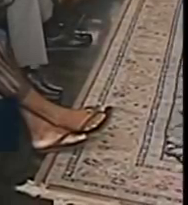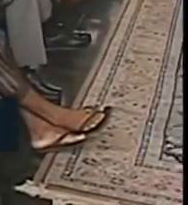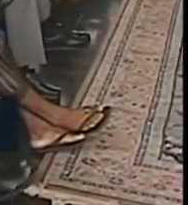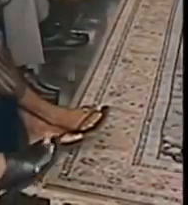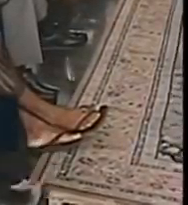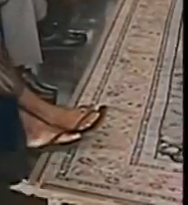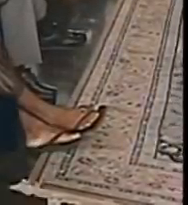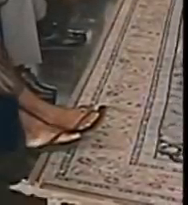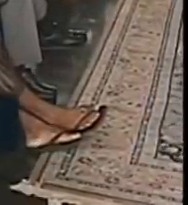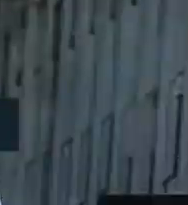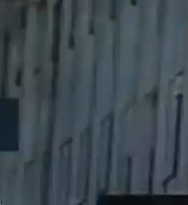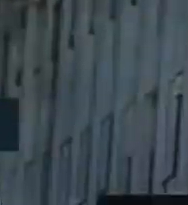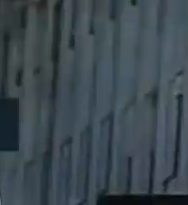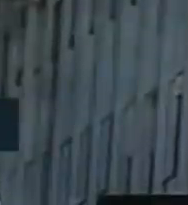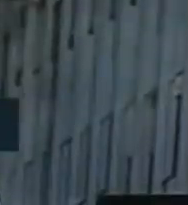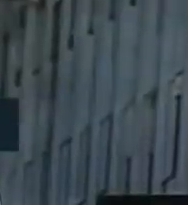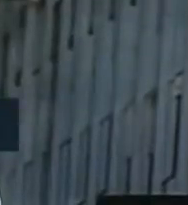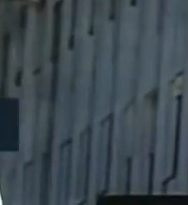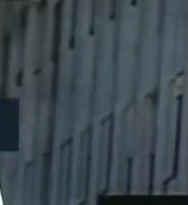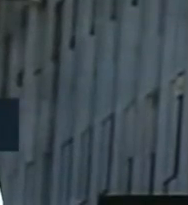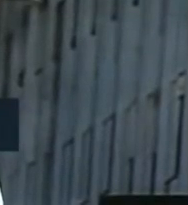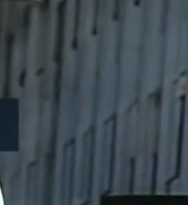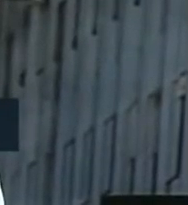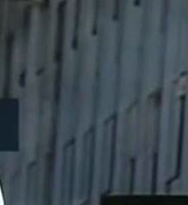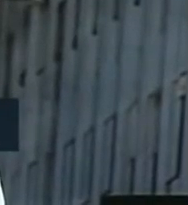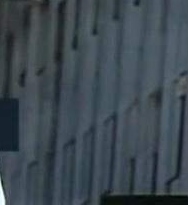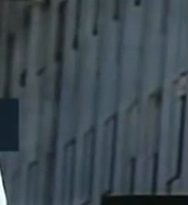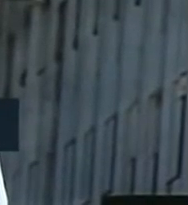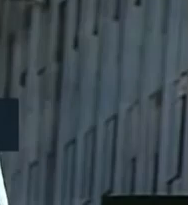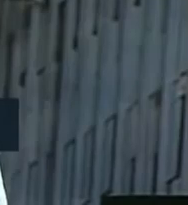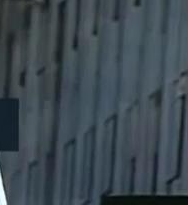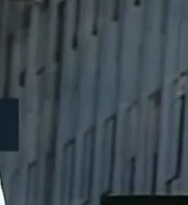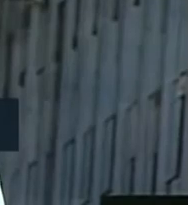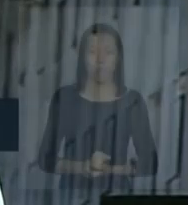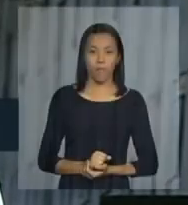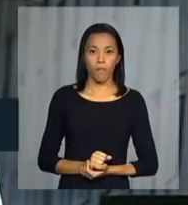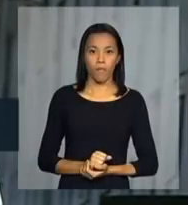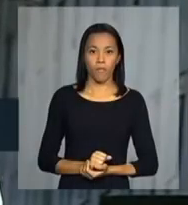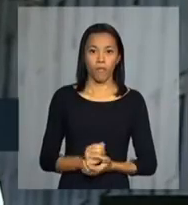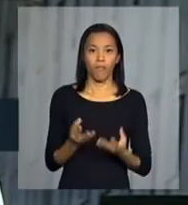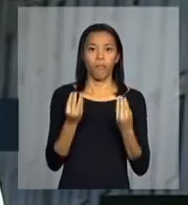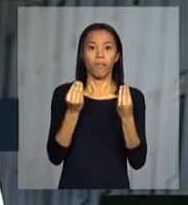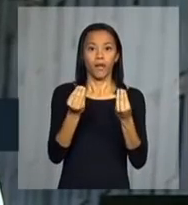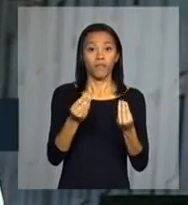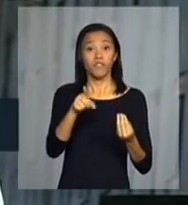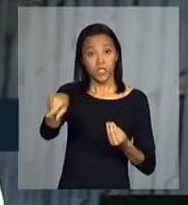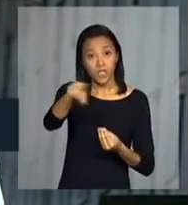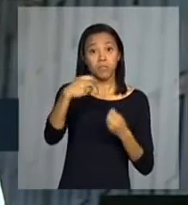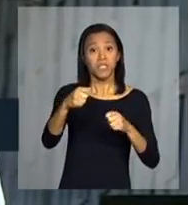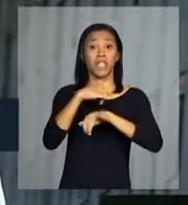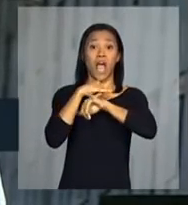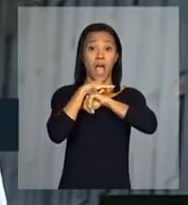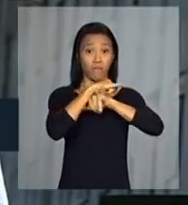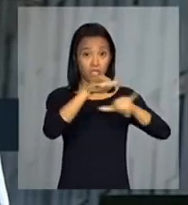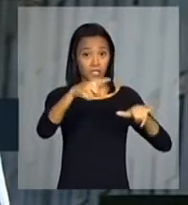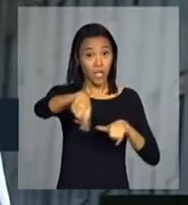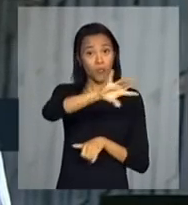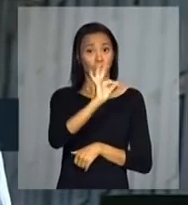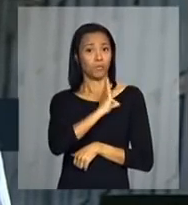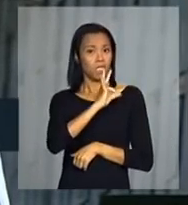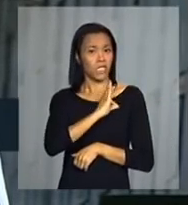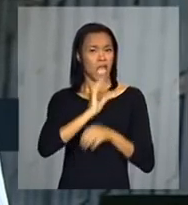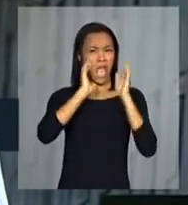Para quê? Você tem que falar com policiais para respeitar meus parentes, para